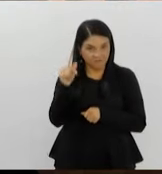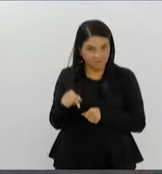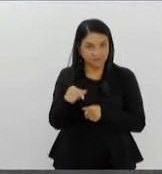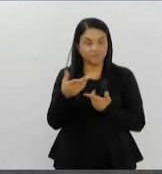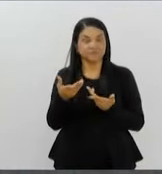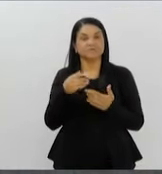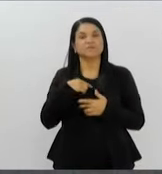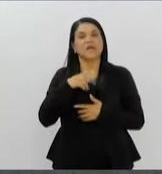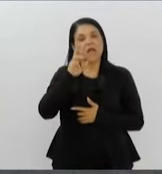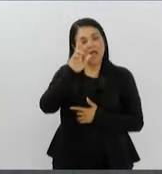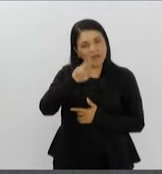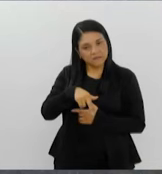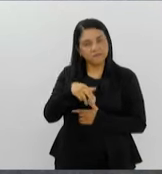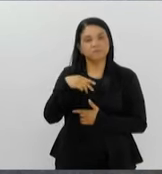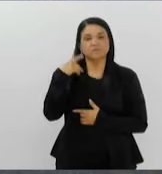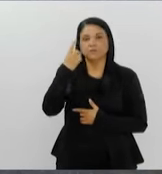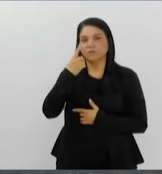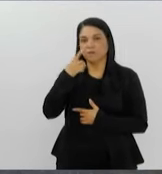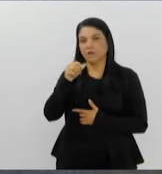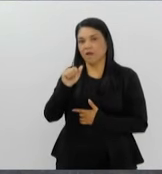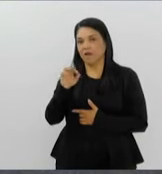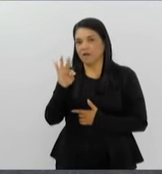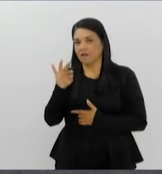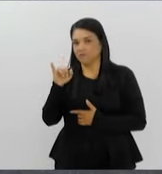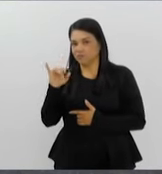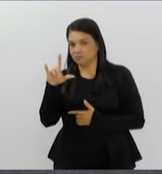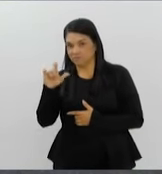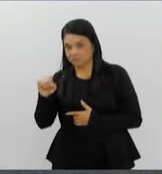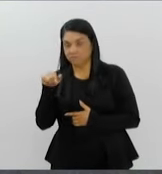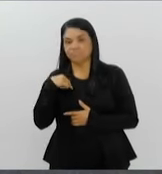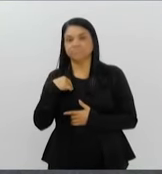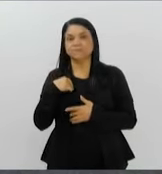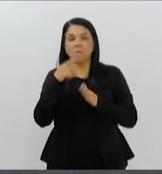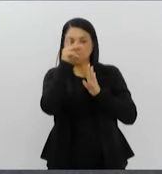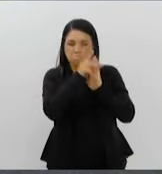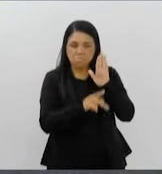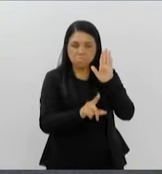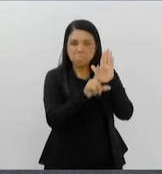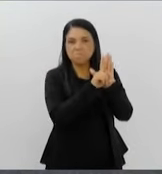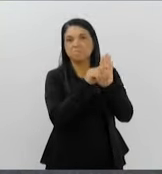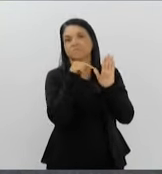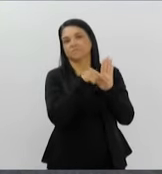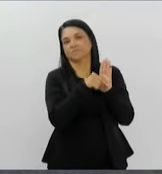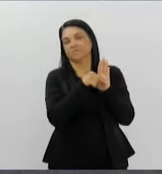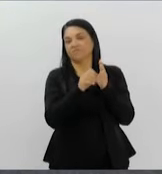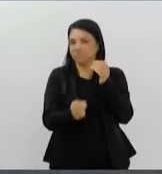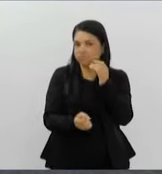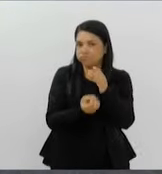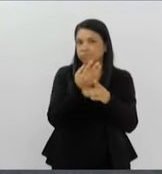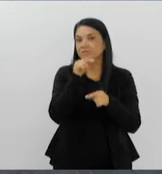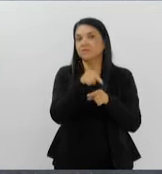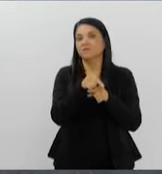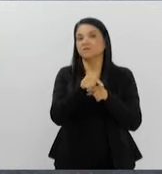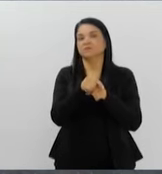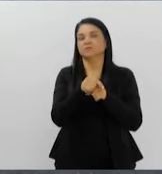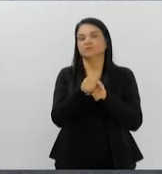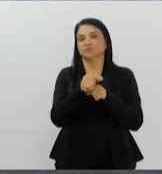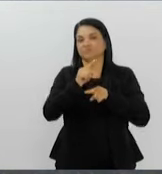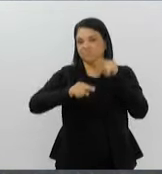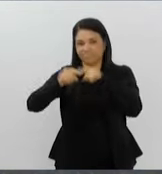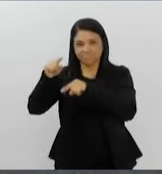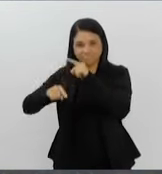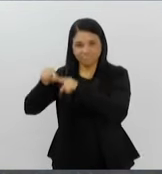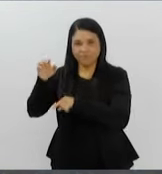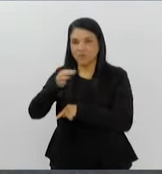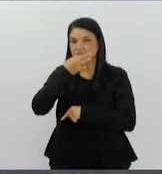deputado Átila Nunes de ir em cima desses aparelhos sonoros que